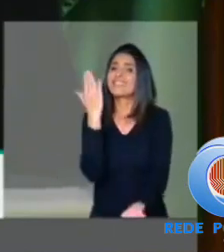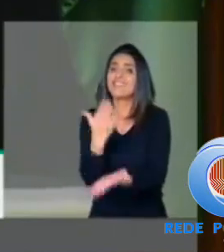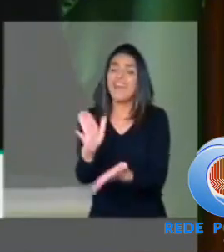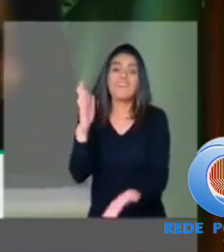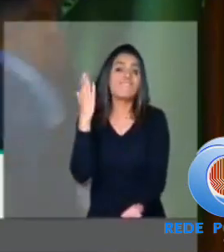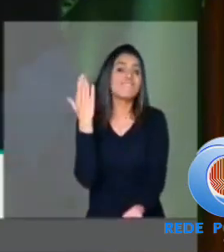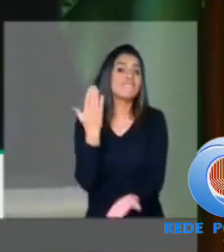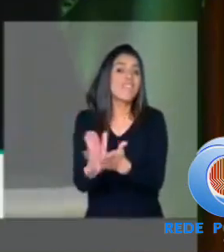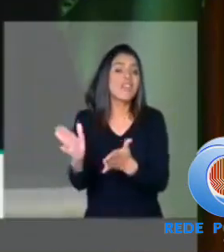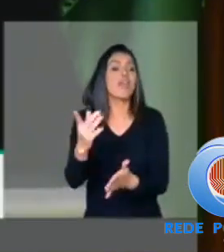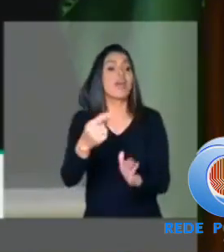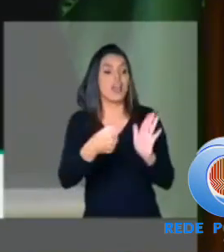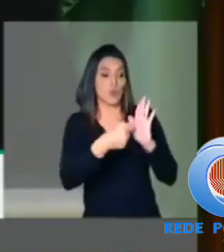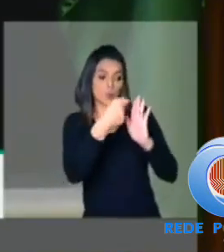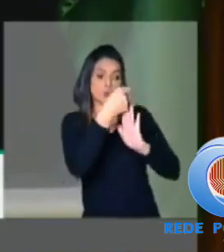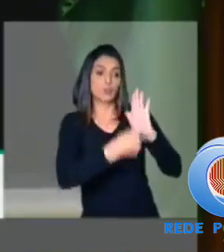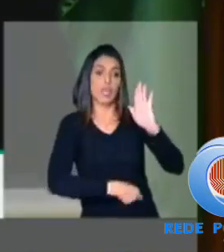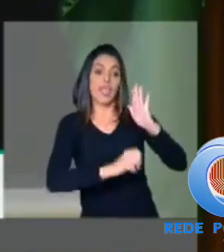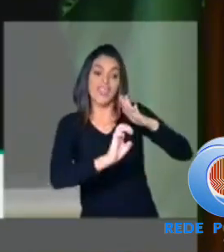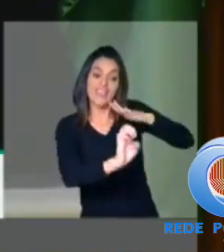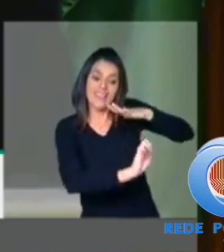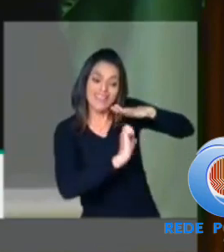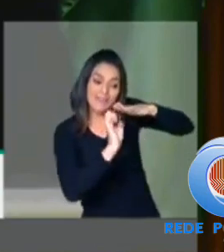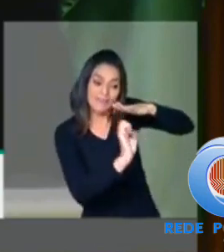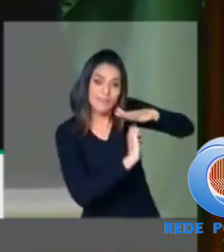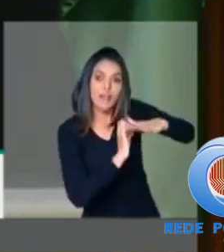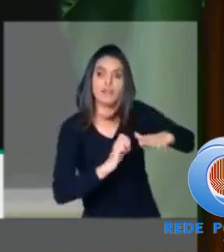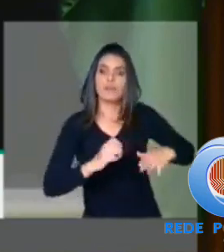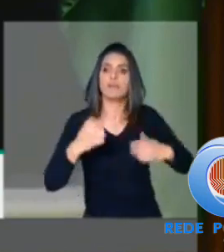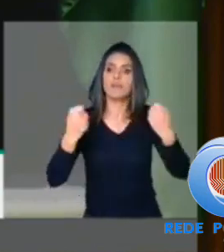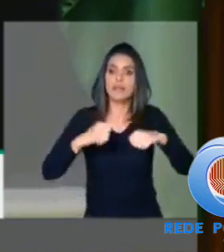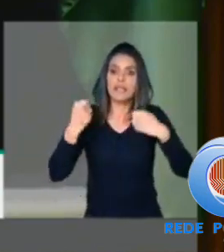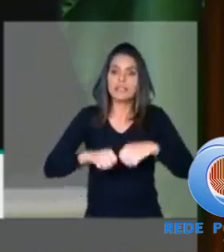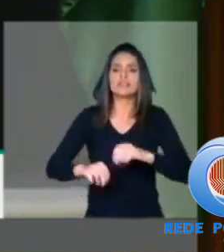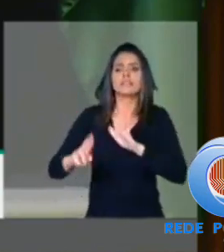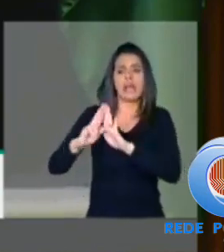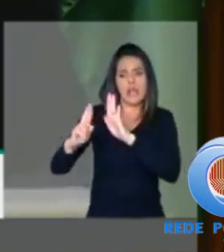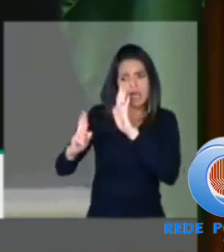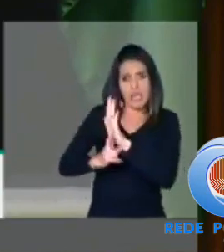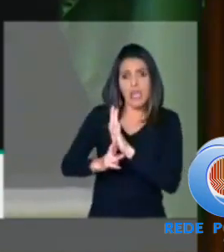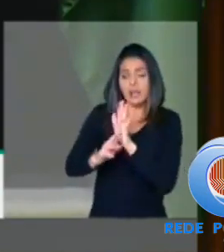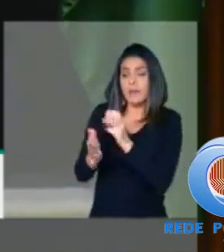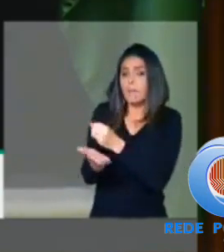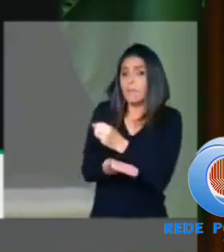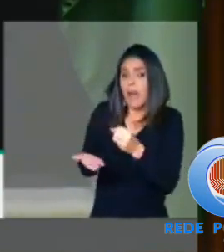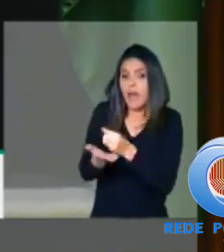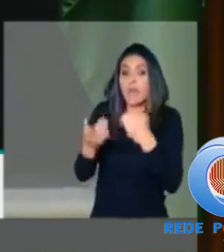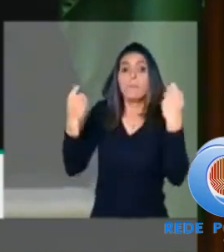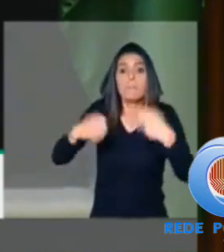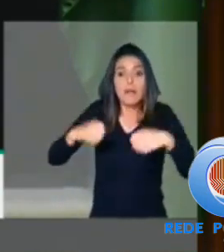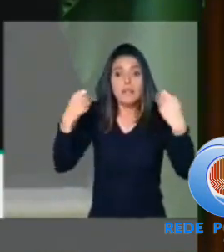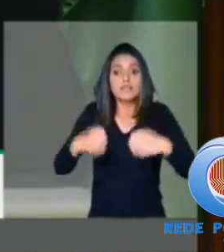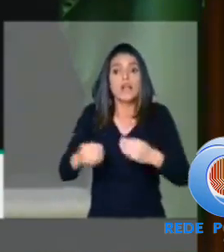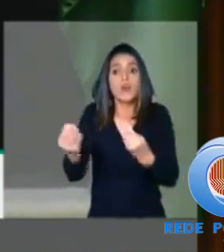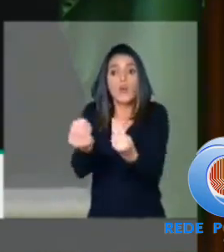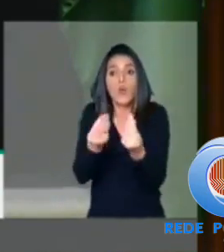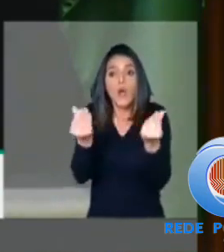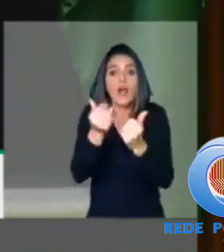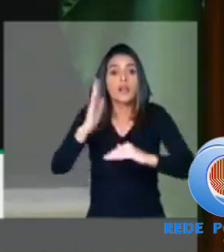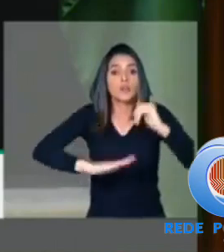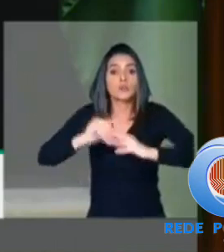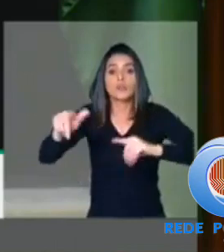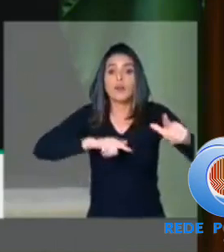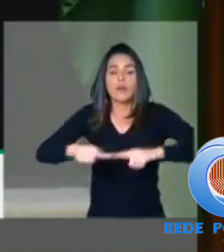falando de empresa e de risco. Tem que ter sim uma regulamentação mínima na qualidade do trabalho. Não